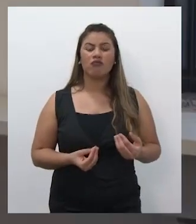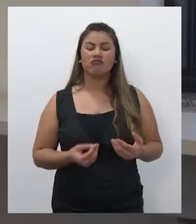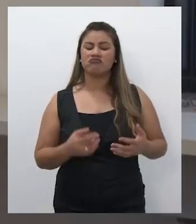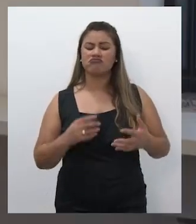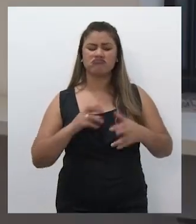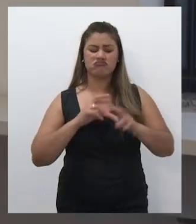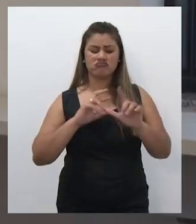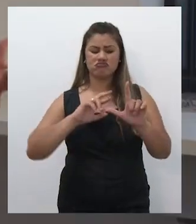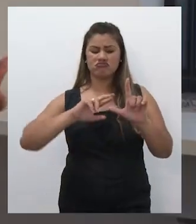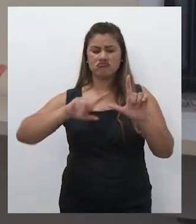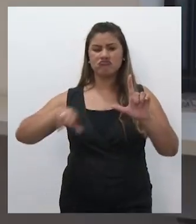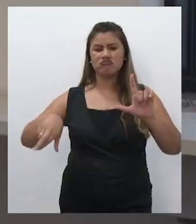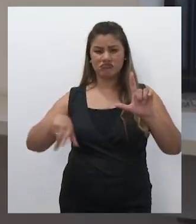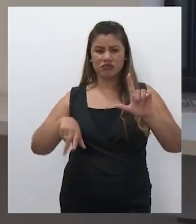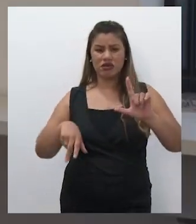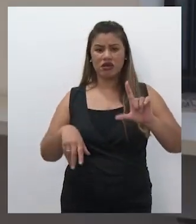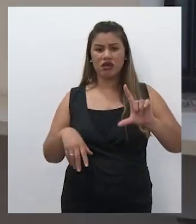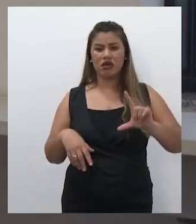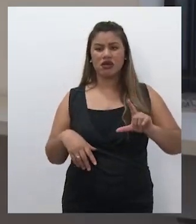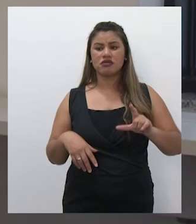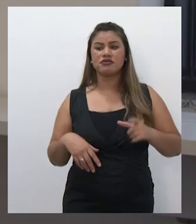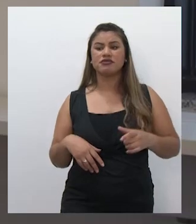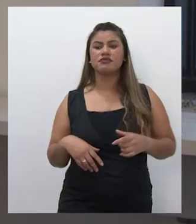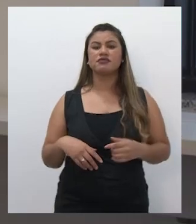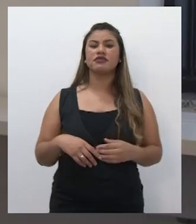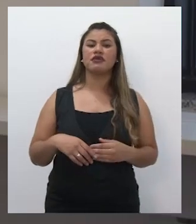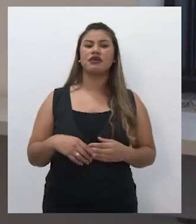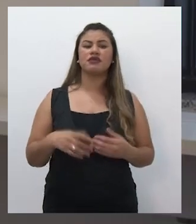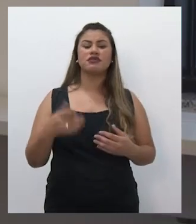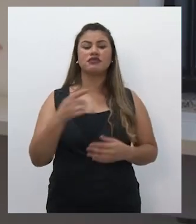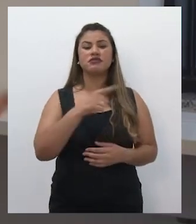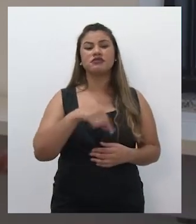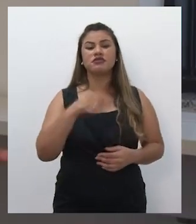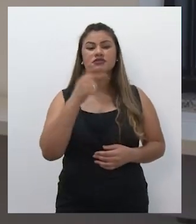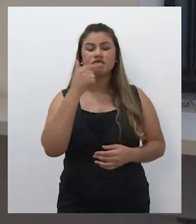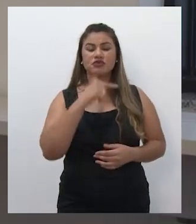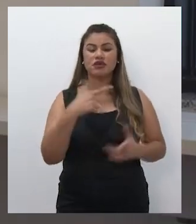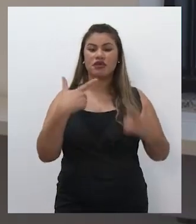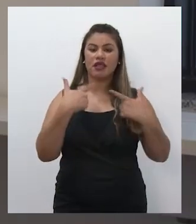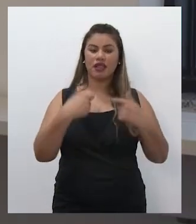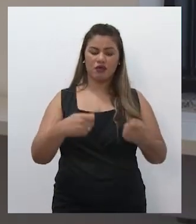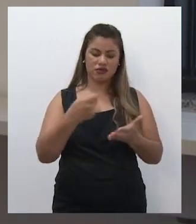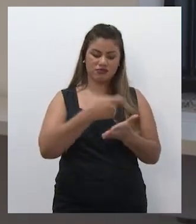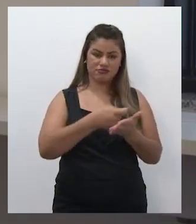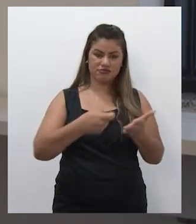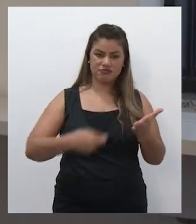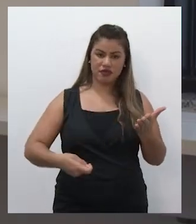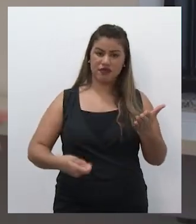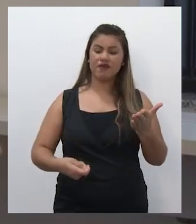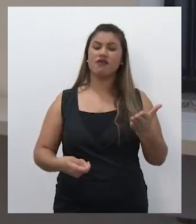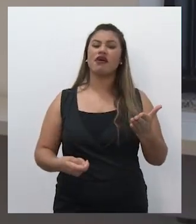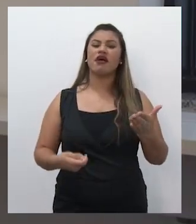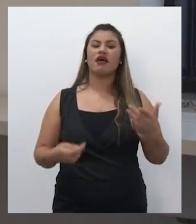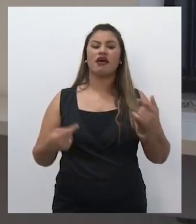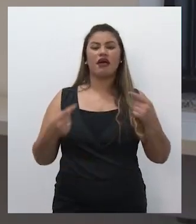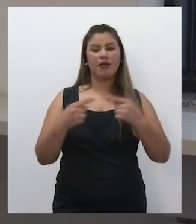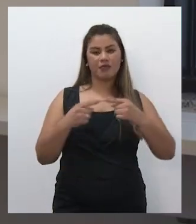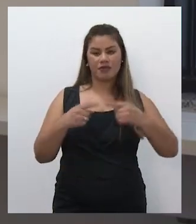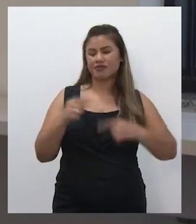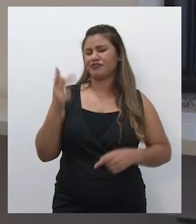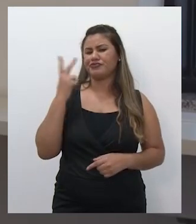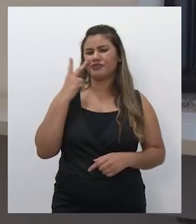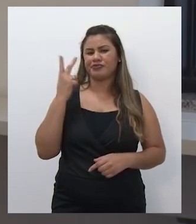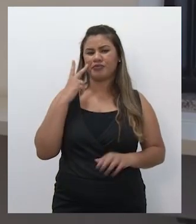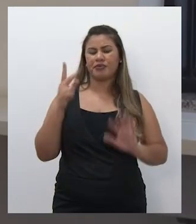mídias, né? Para que eles possam realmente usar não só a linguagem escrita e verbal, que é o tradicional